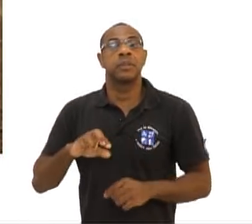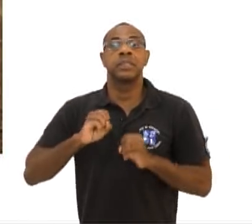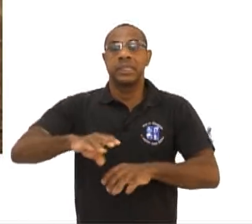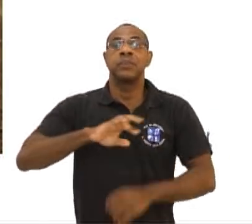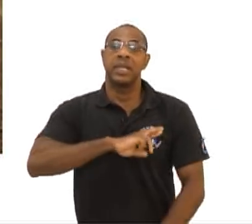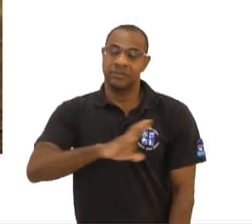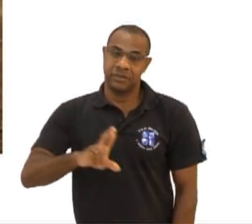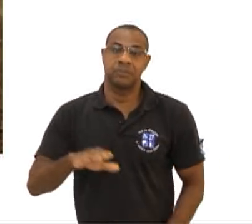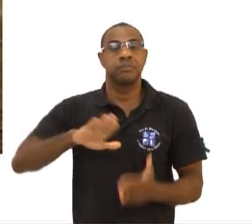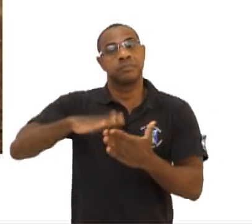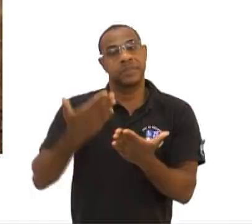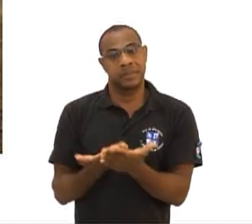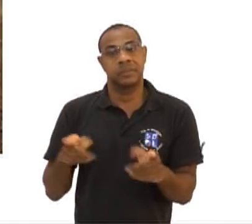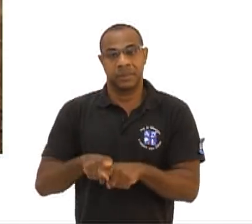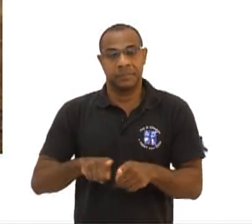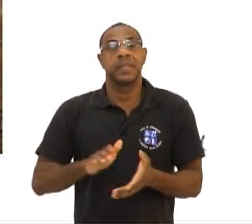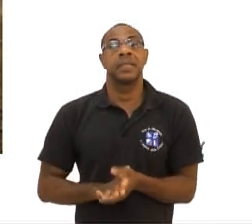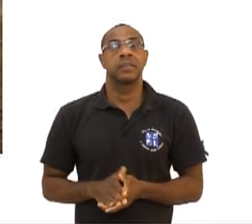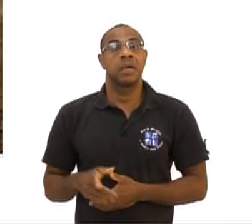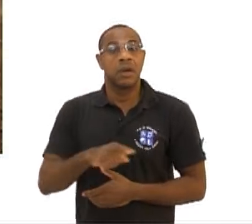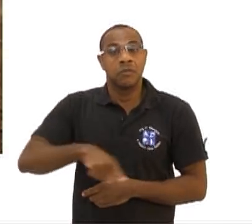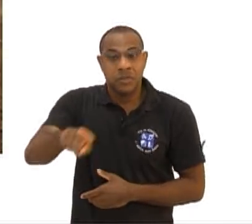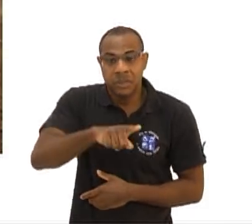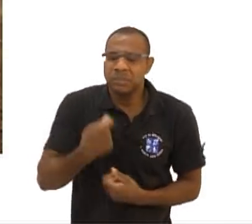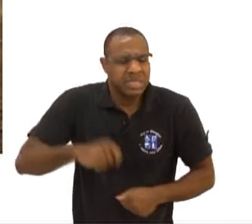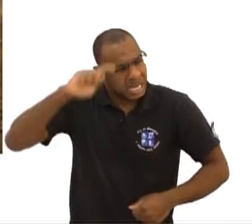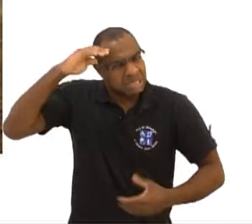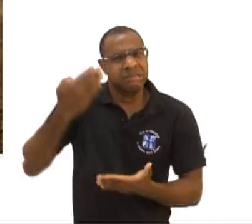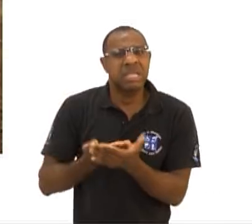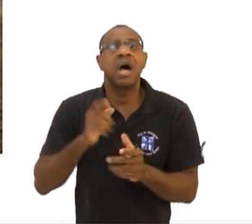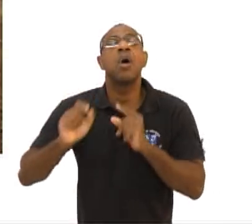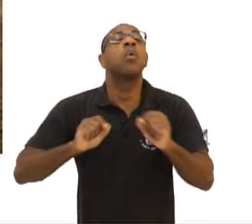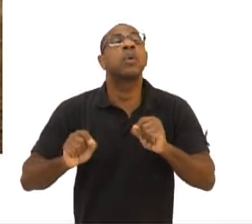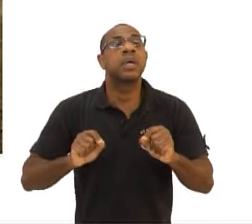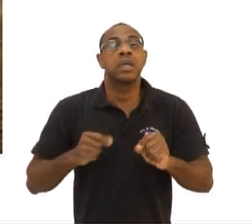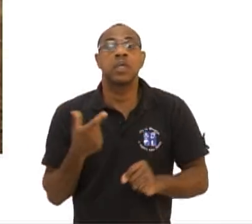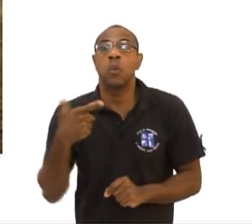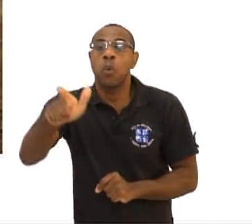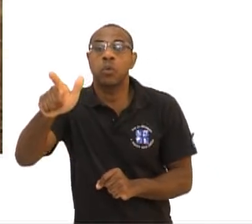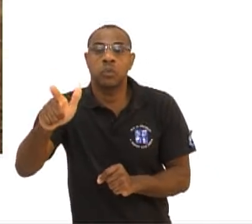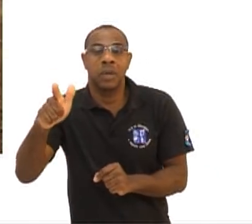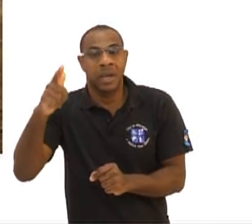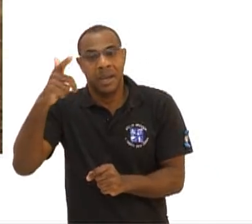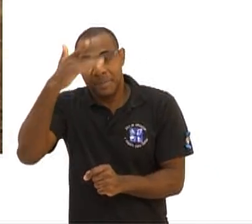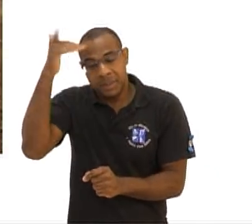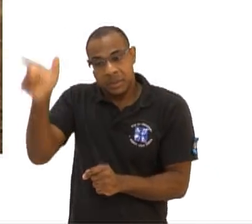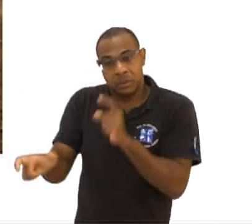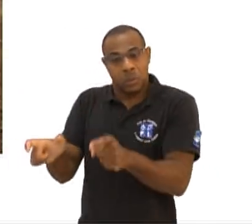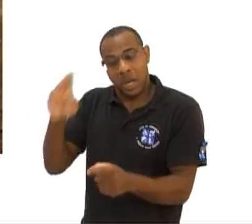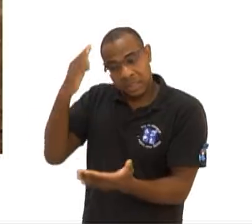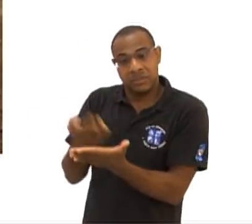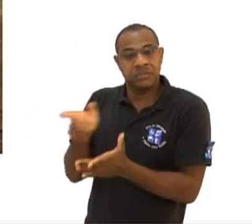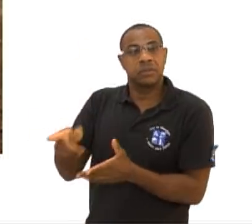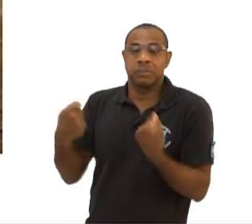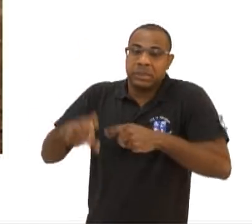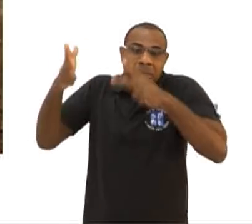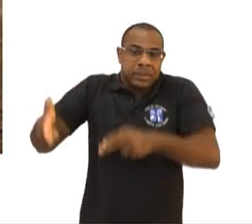religioso escolar. Afinal de contas, você não precisa acreditar no que o outro acredita, mas você tem o dever